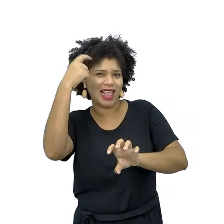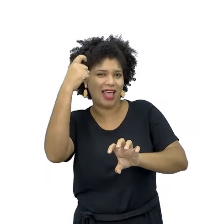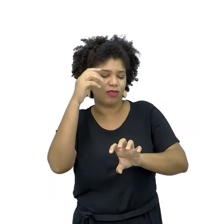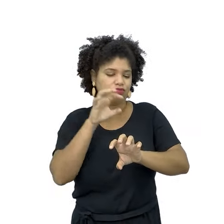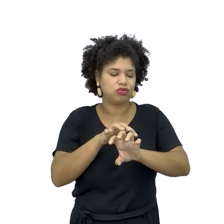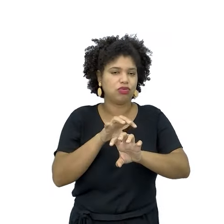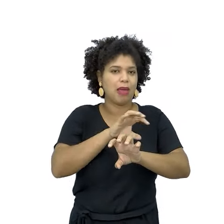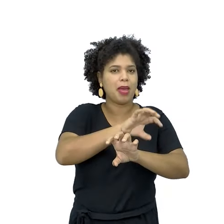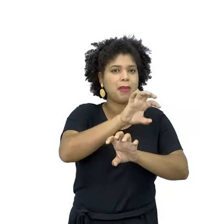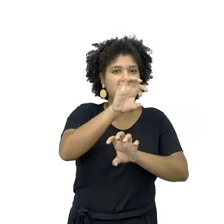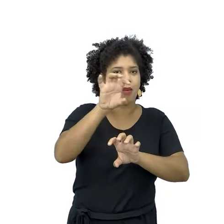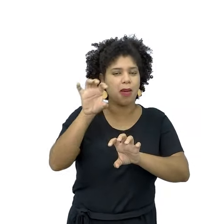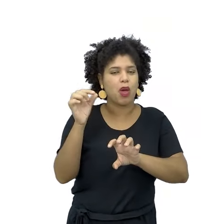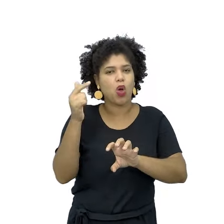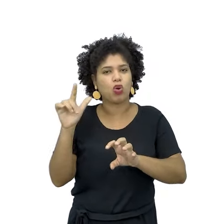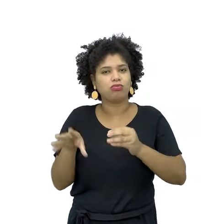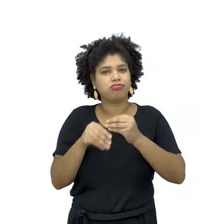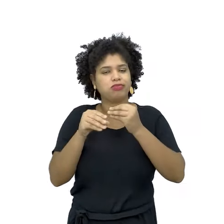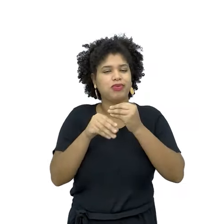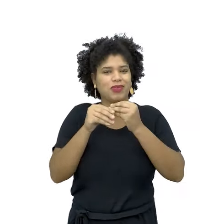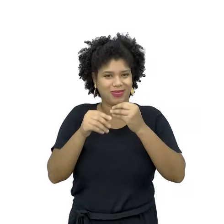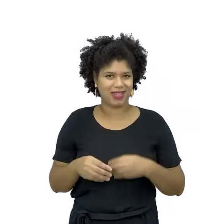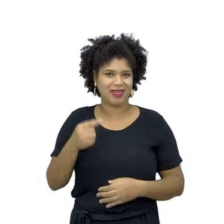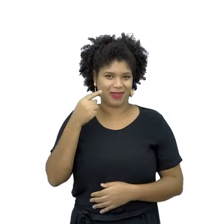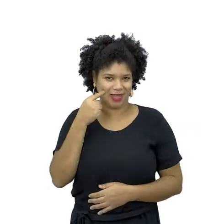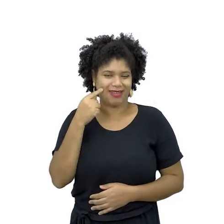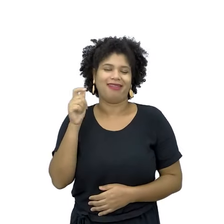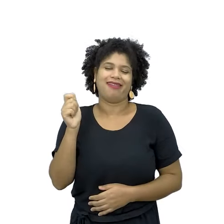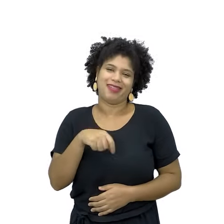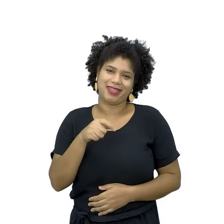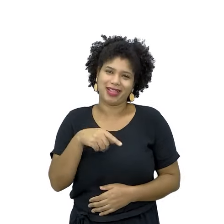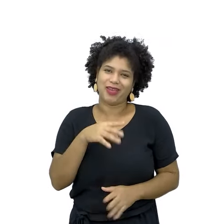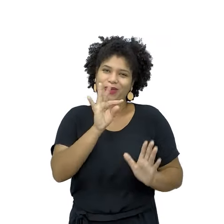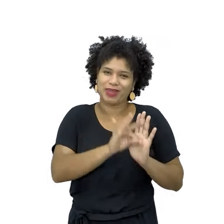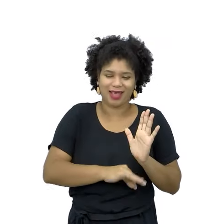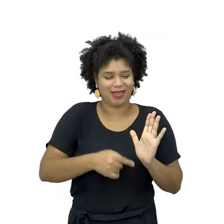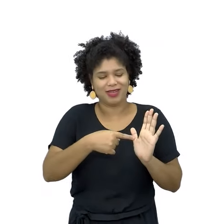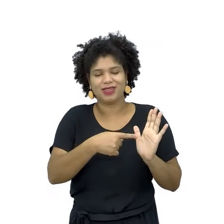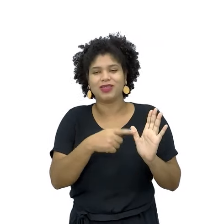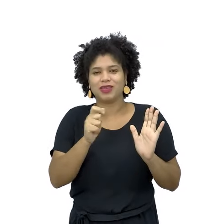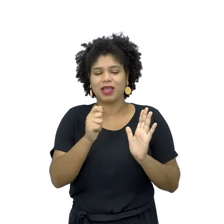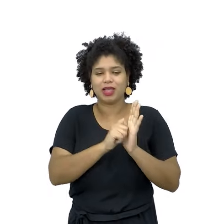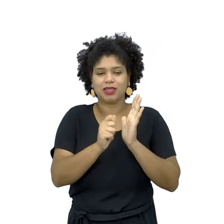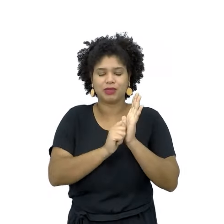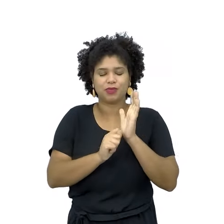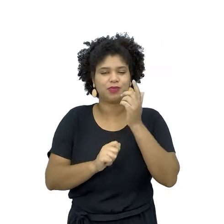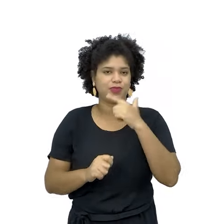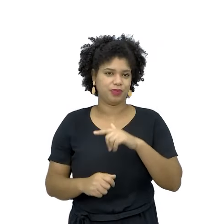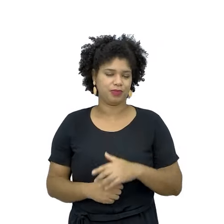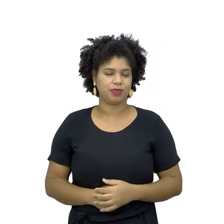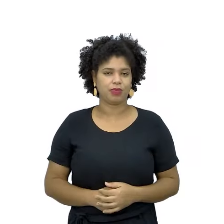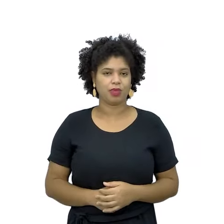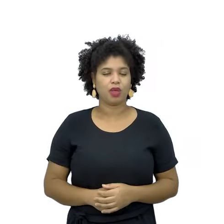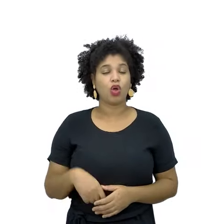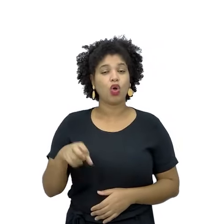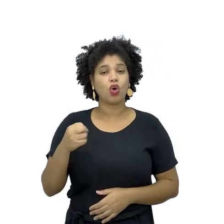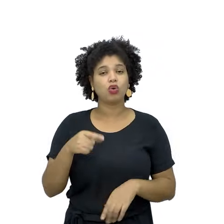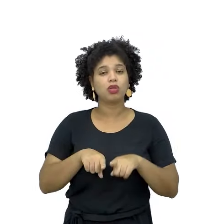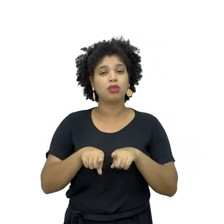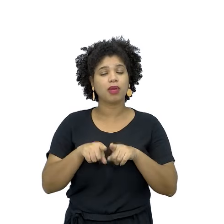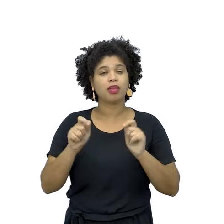pequeno texto. Nós estamos falando de terceira série do médio, né, gente? Então, já pode fazer esse tipo de registro. Ou fazer uma roda